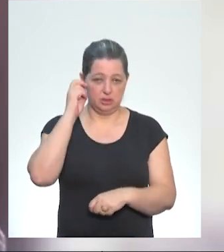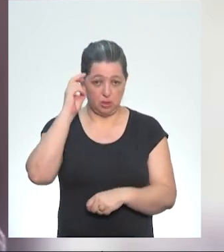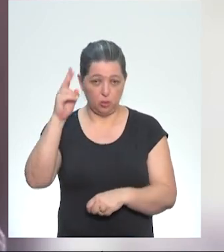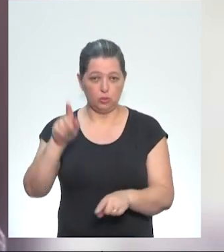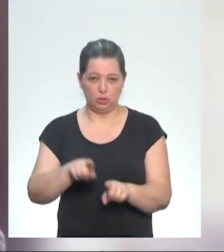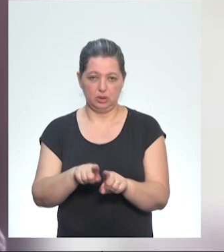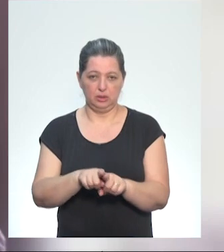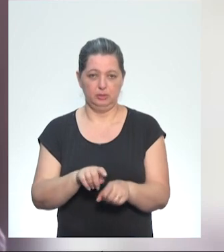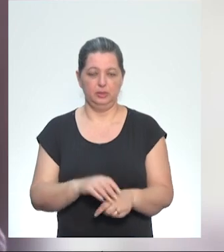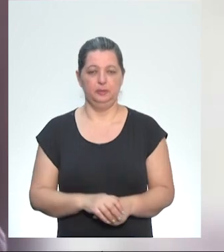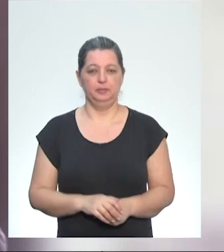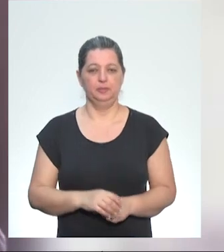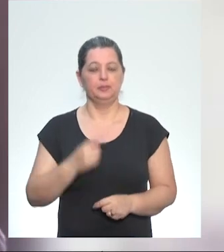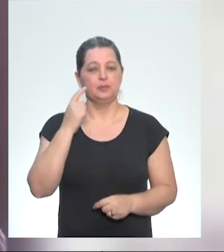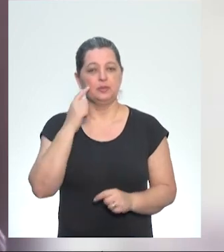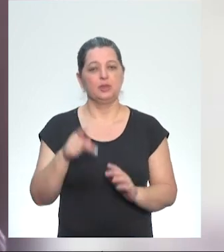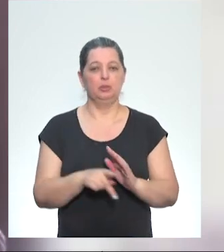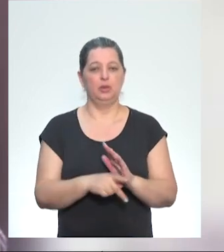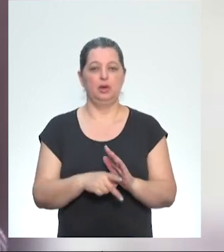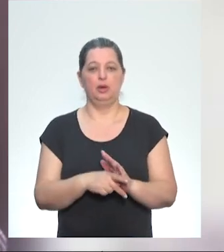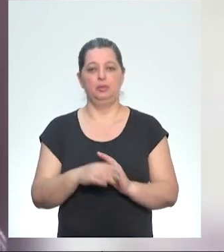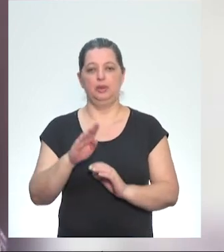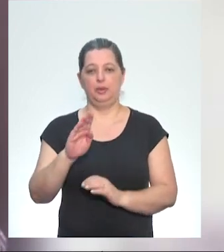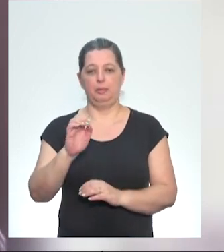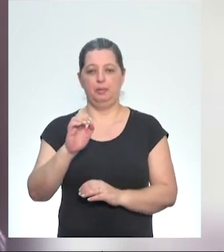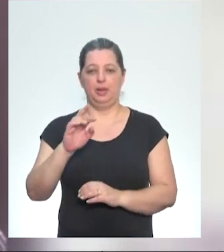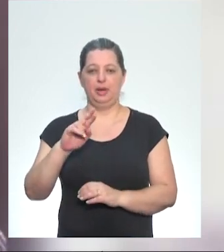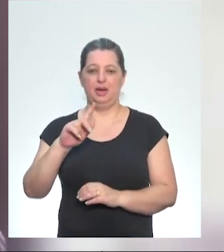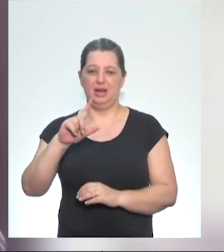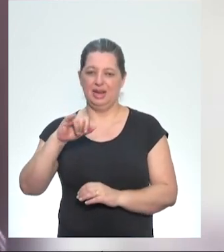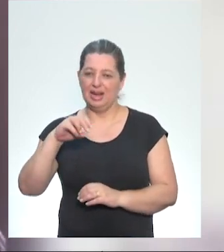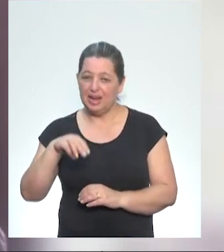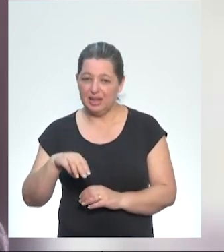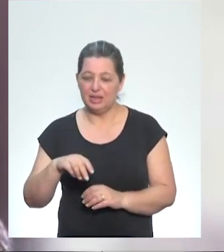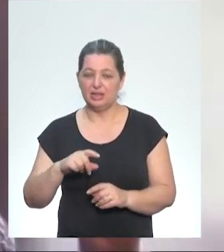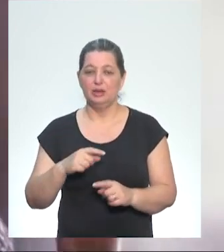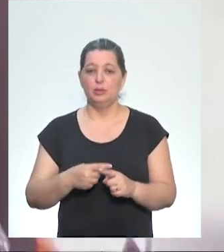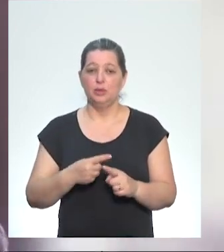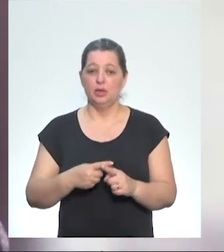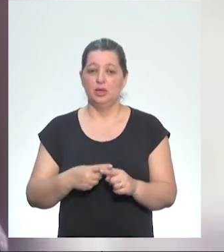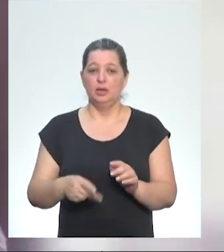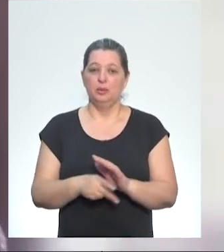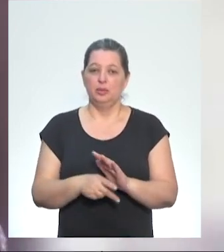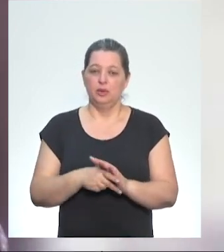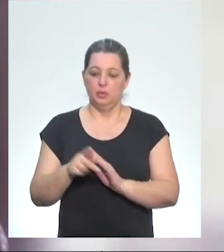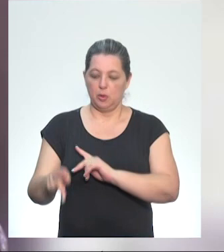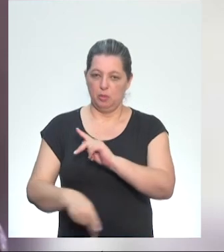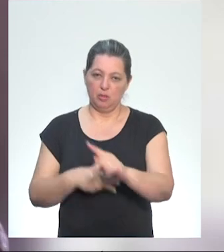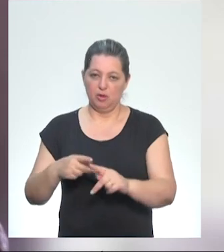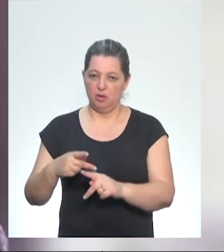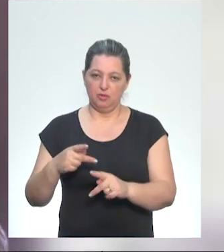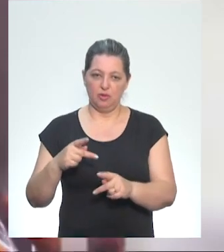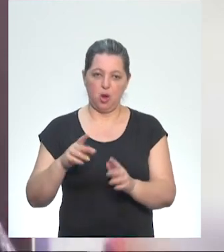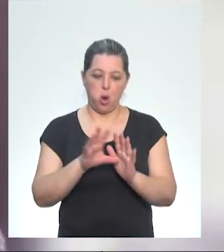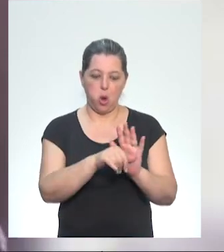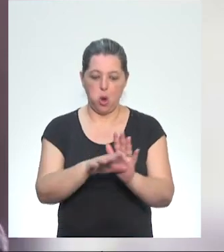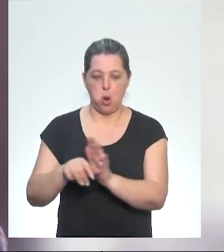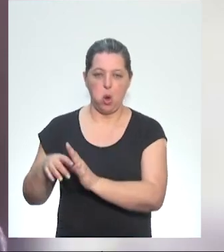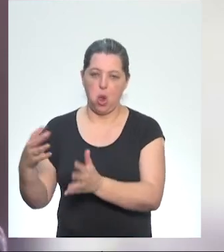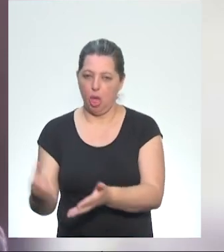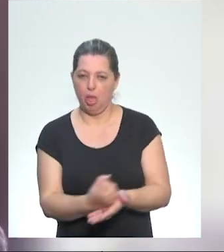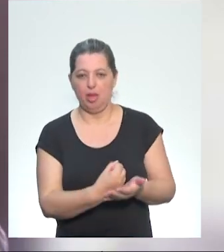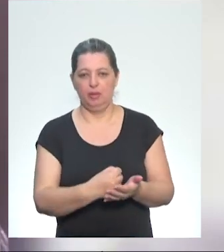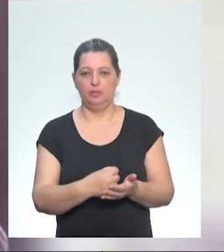gente pensa no Benin, né? Que os ingleses chegam lá e saqueiam as obras de arte e destroem a cidade. E é quando você destrói